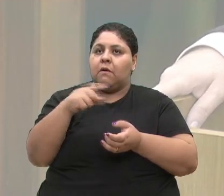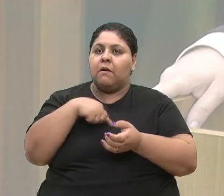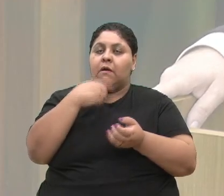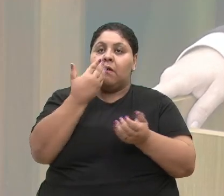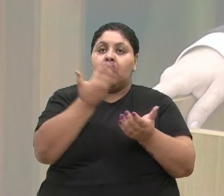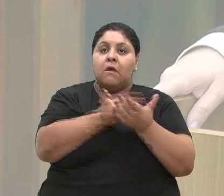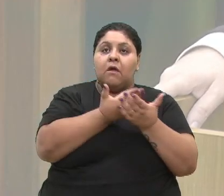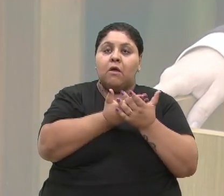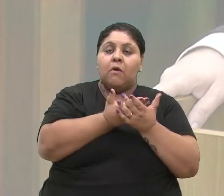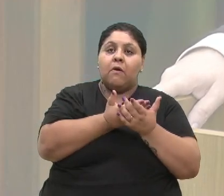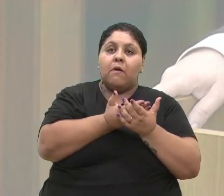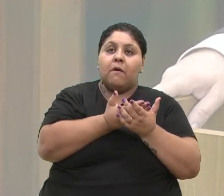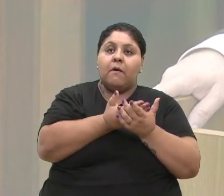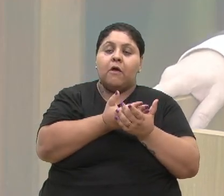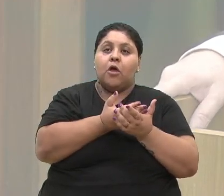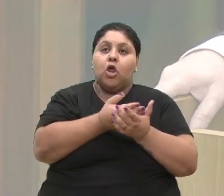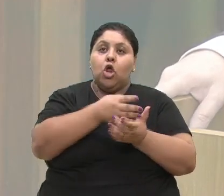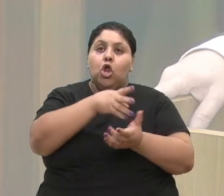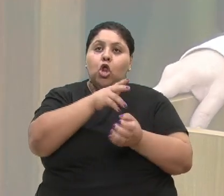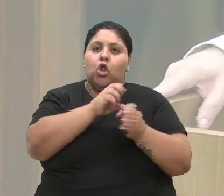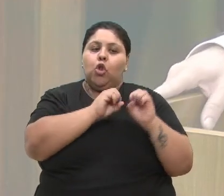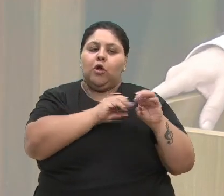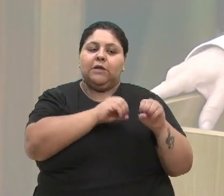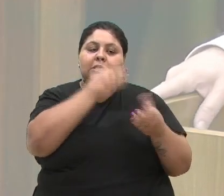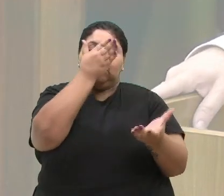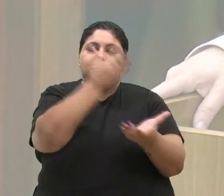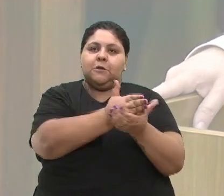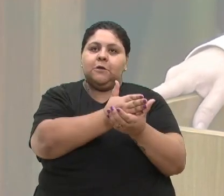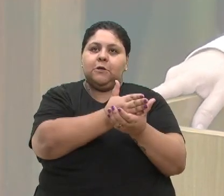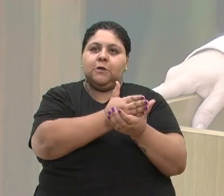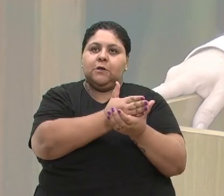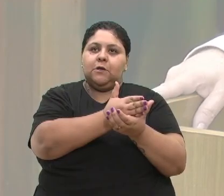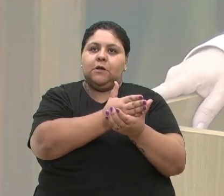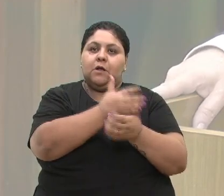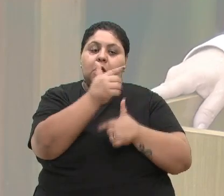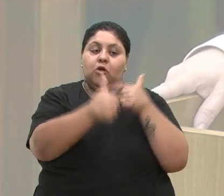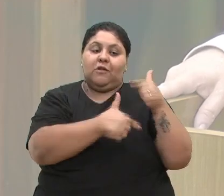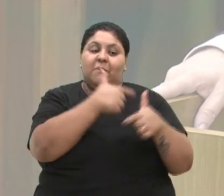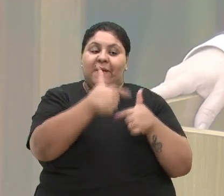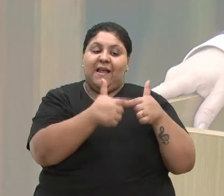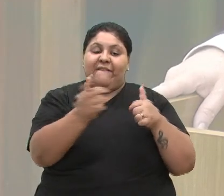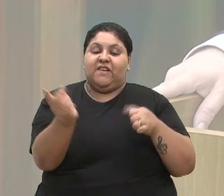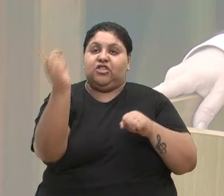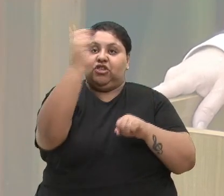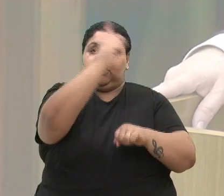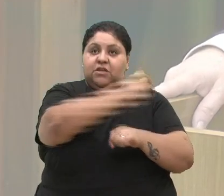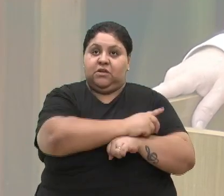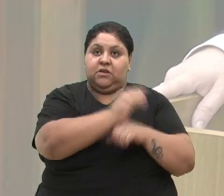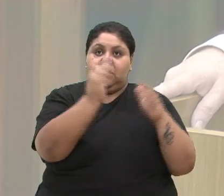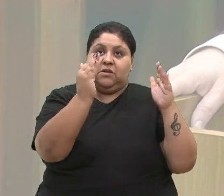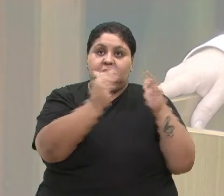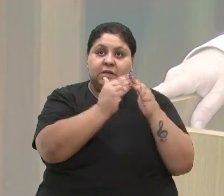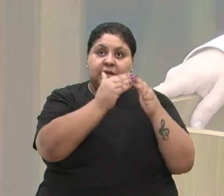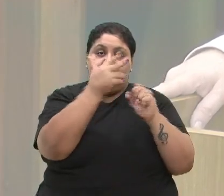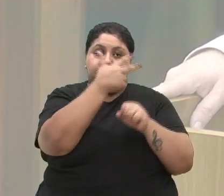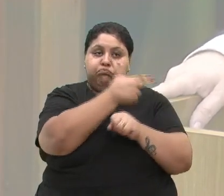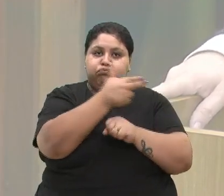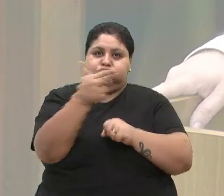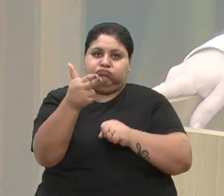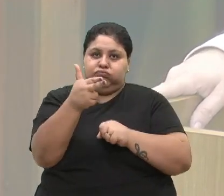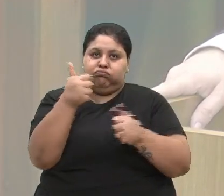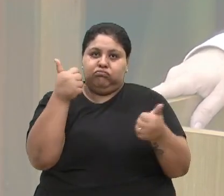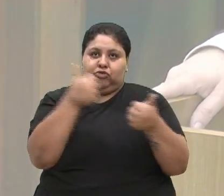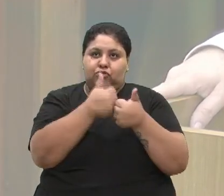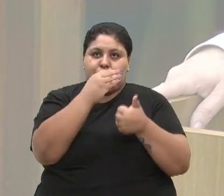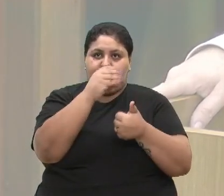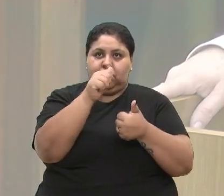no ensino médio, no La Salle, eu trabalhava durante o dia na Casa das Armas, lá com o seu